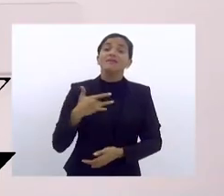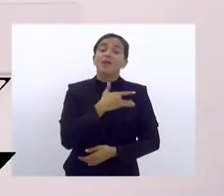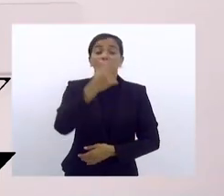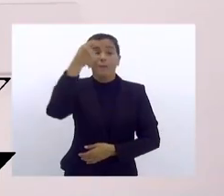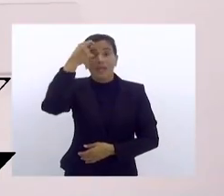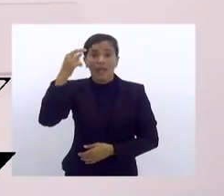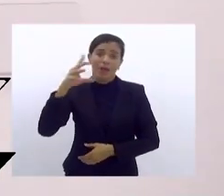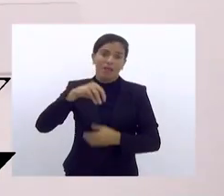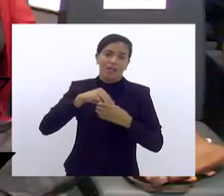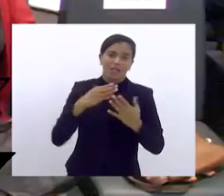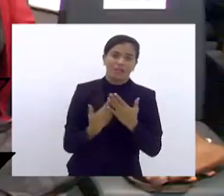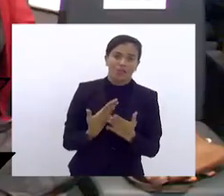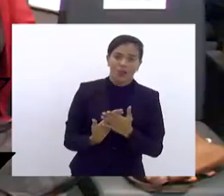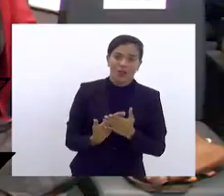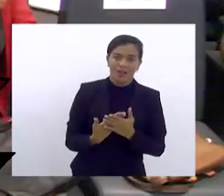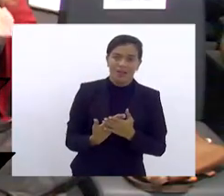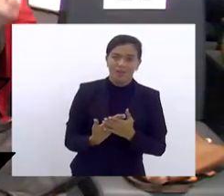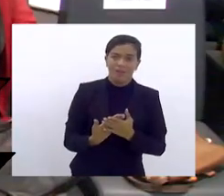escola